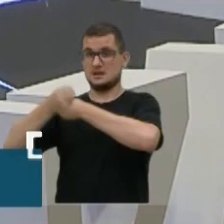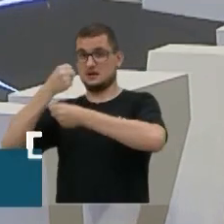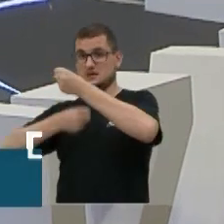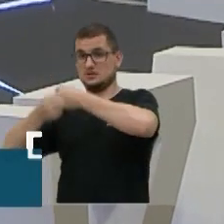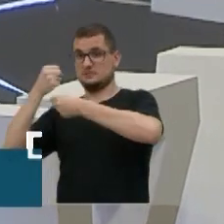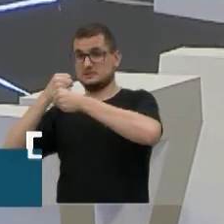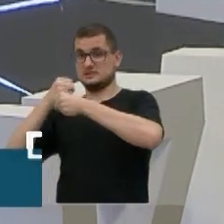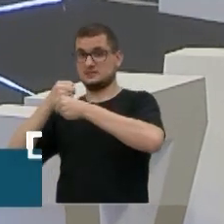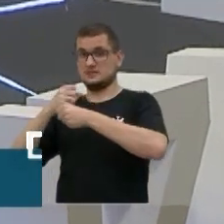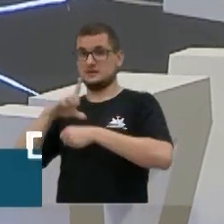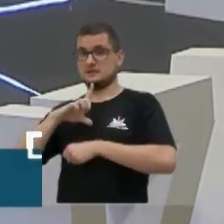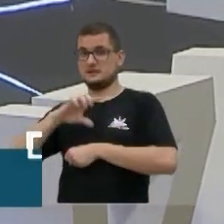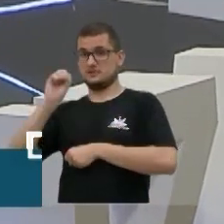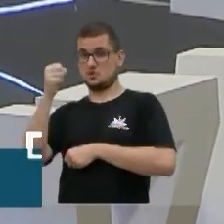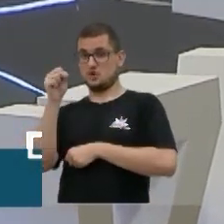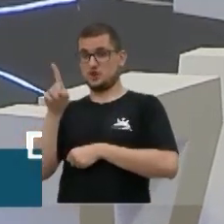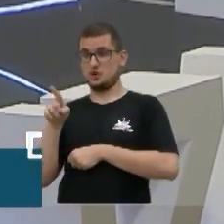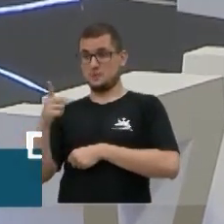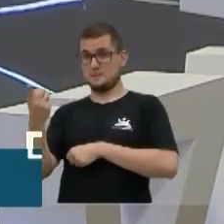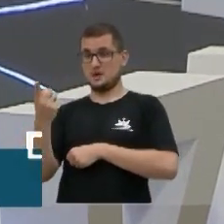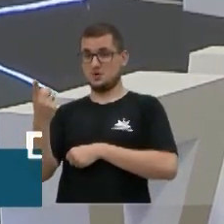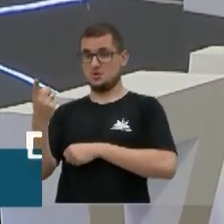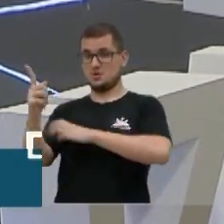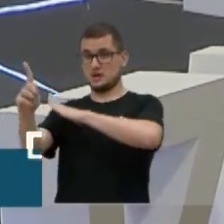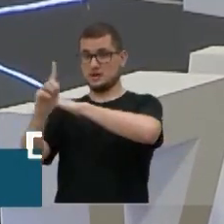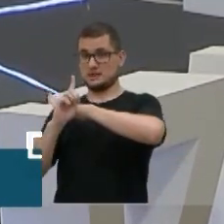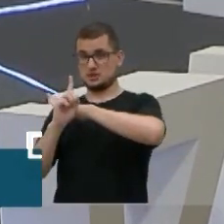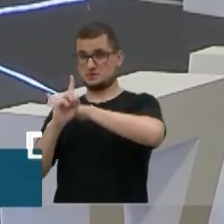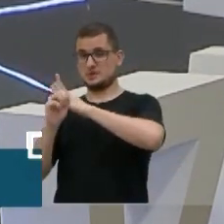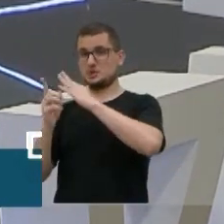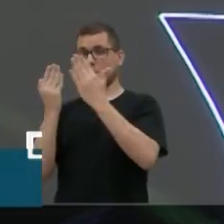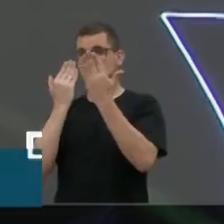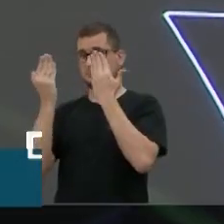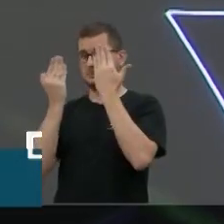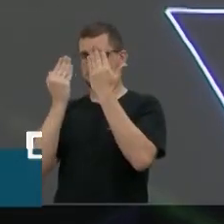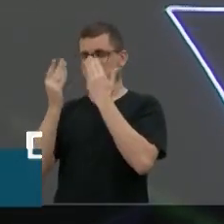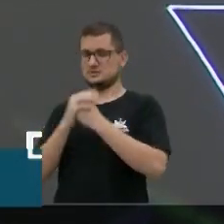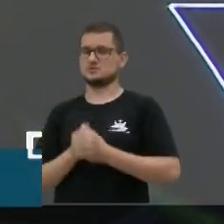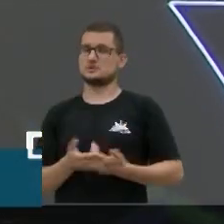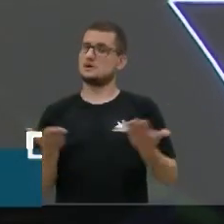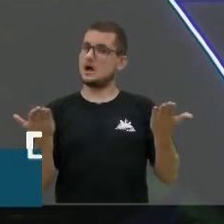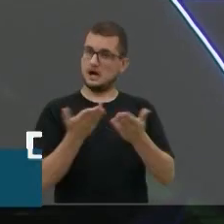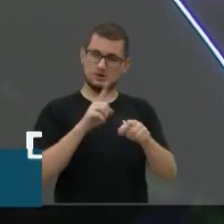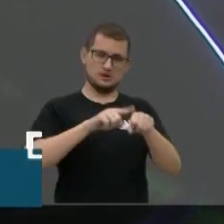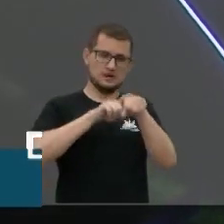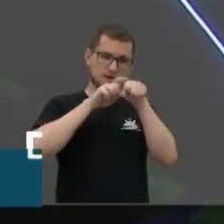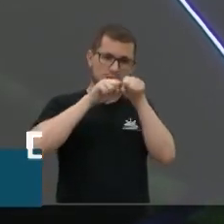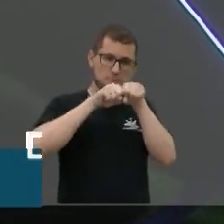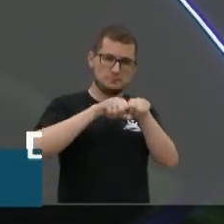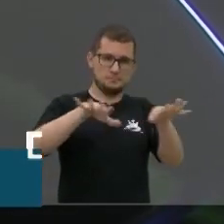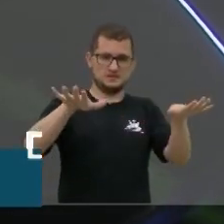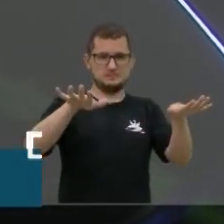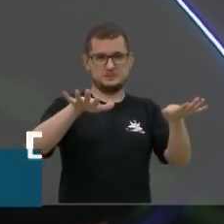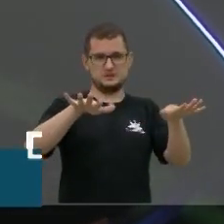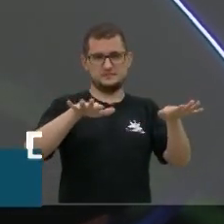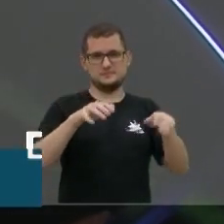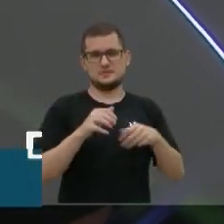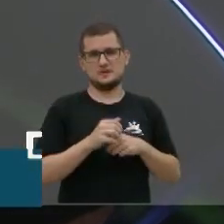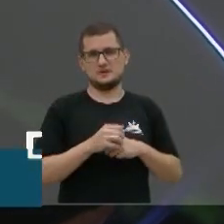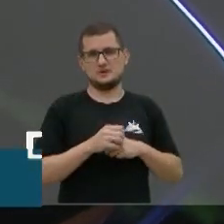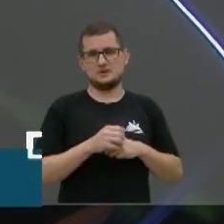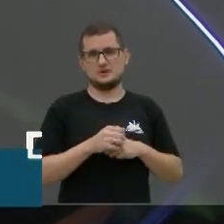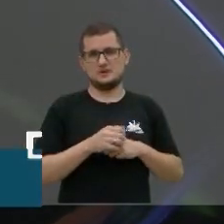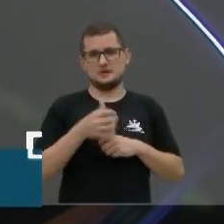nós tivemos 8 mil atendimentos psicológicos. Agora na pandemia, muitas eu levei,